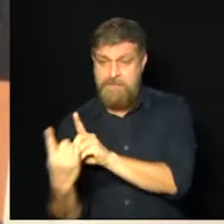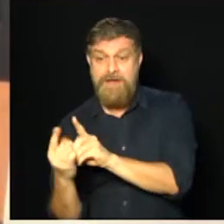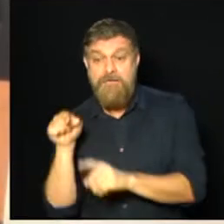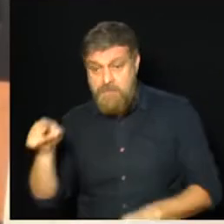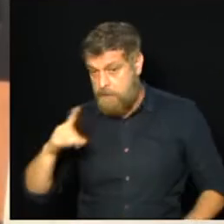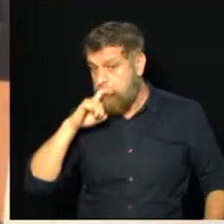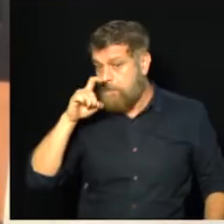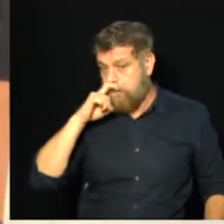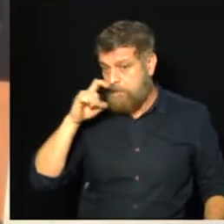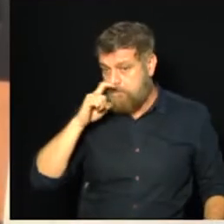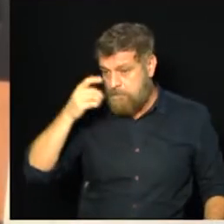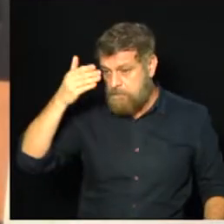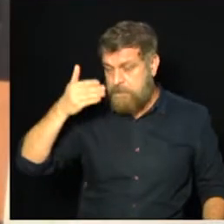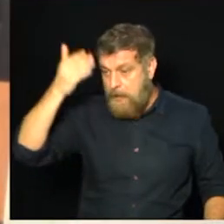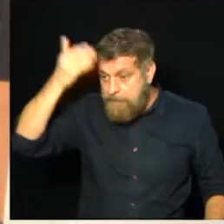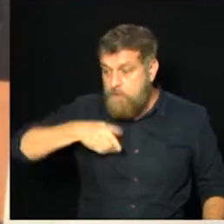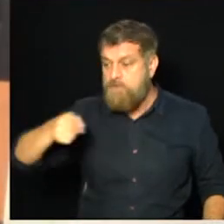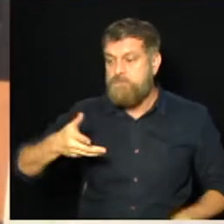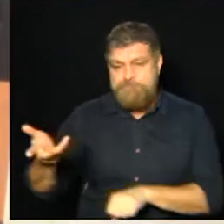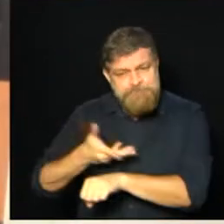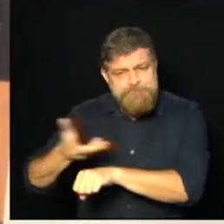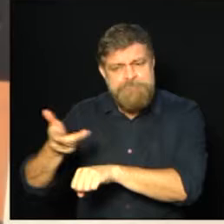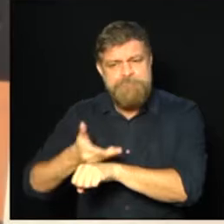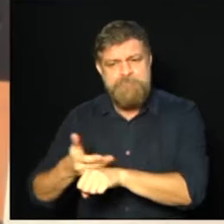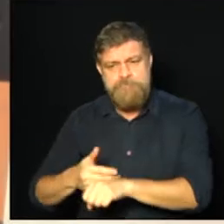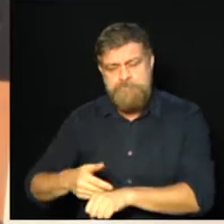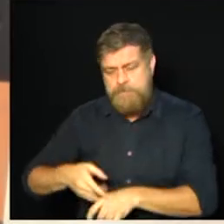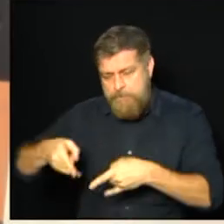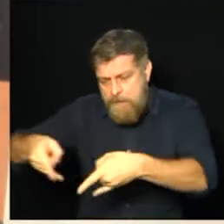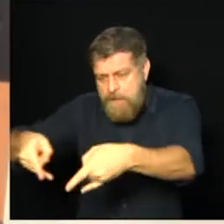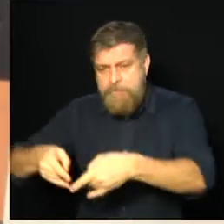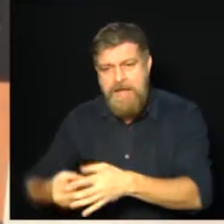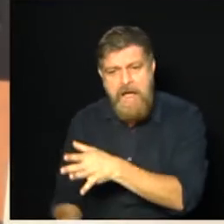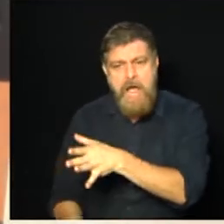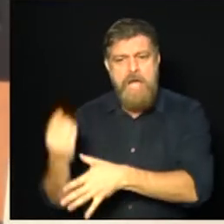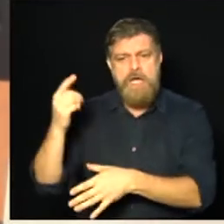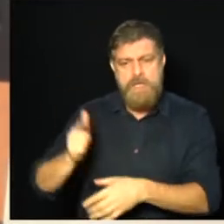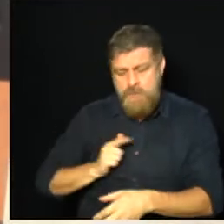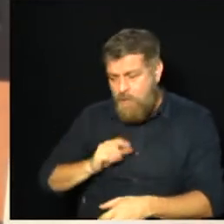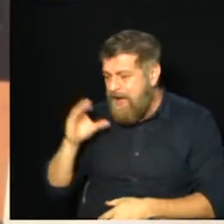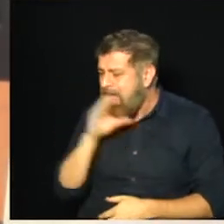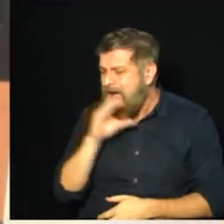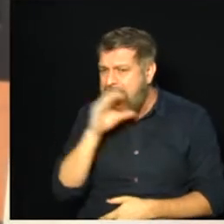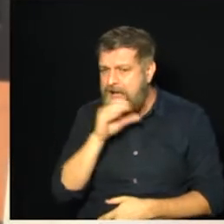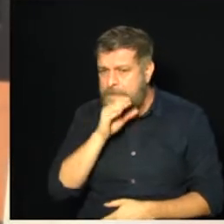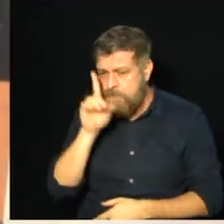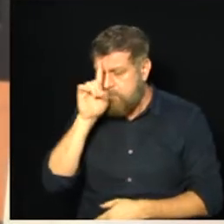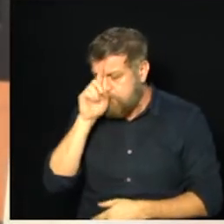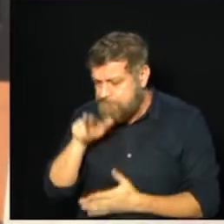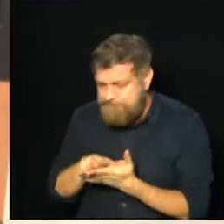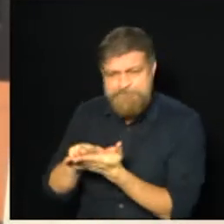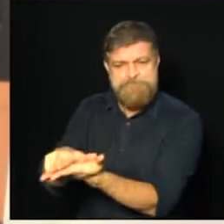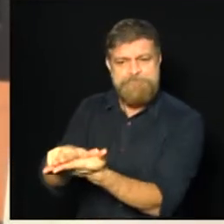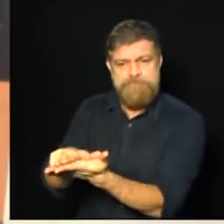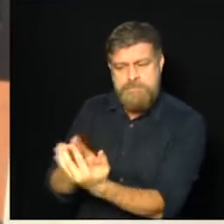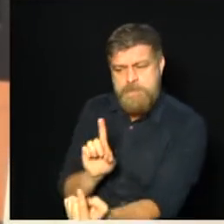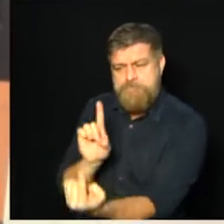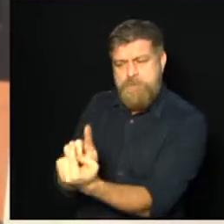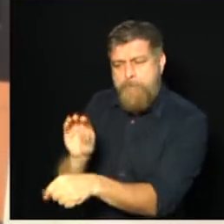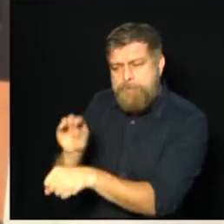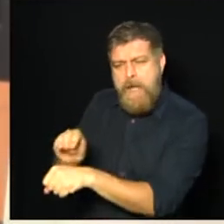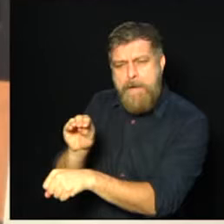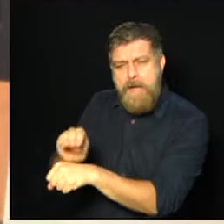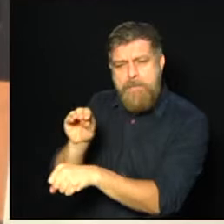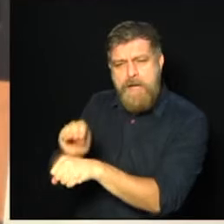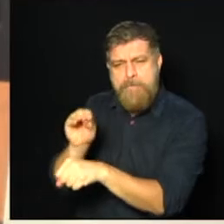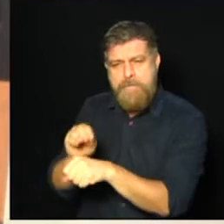que mostrou uma rapidez de resposta enorme na criação de leitos de UTI, Covid, de enfermaria, abrindo